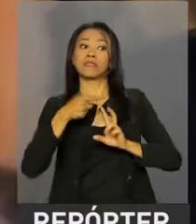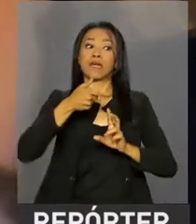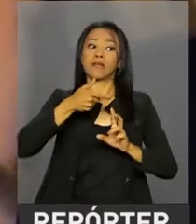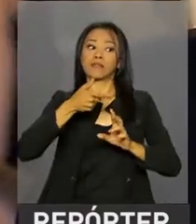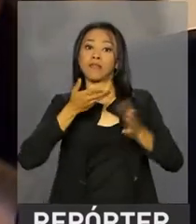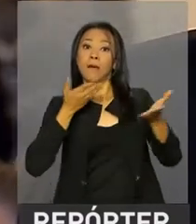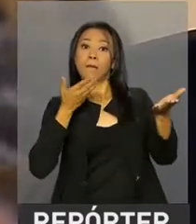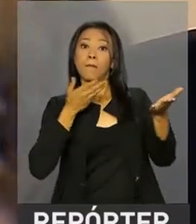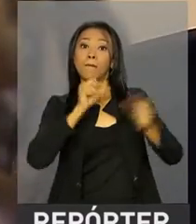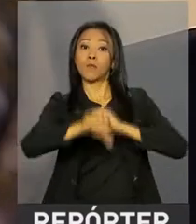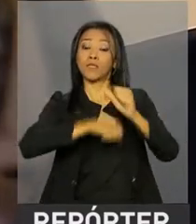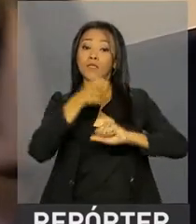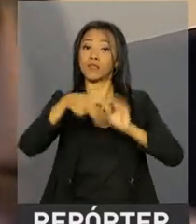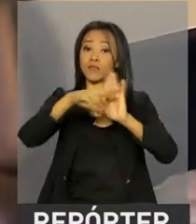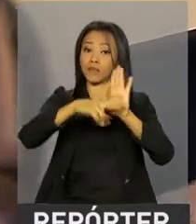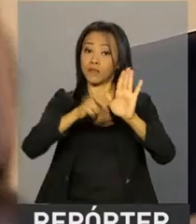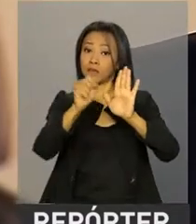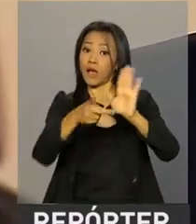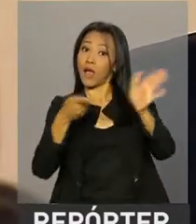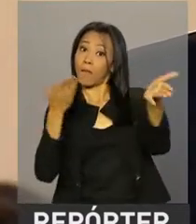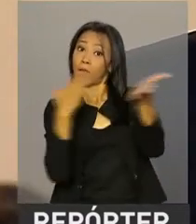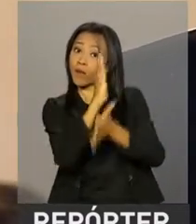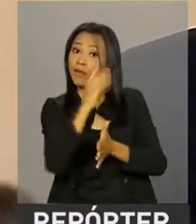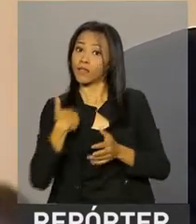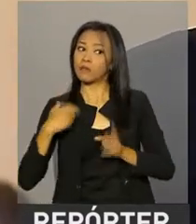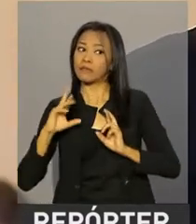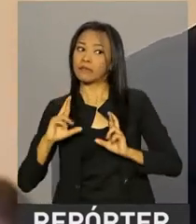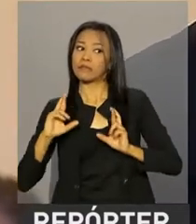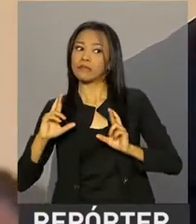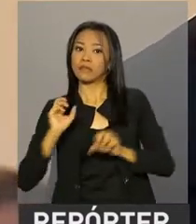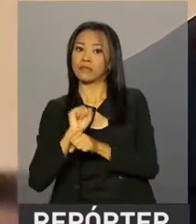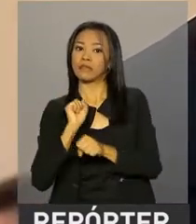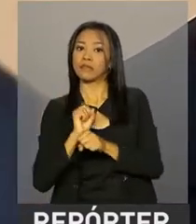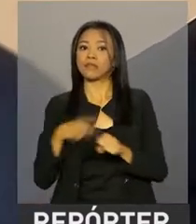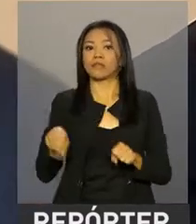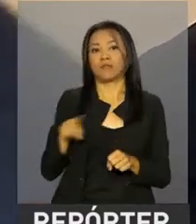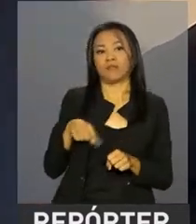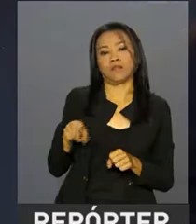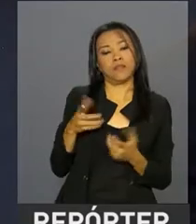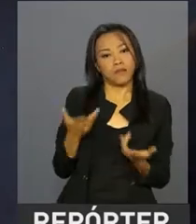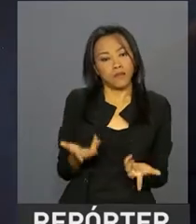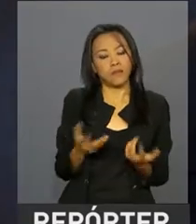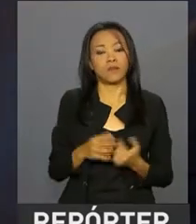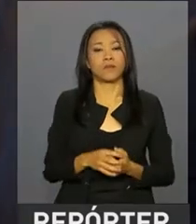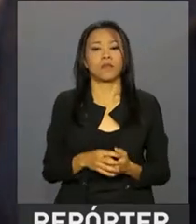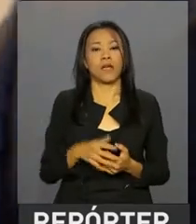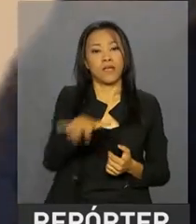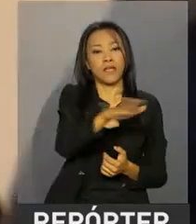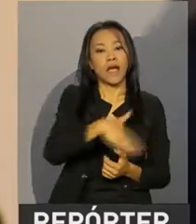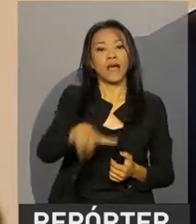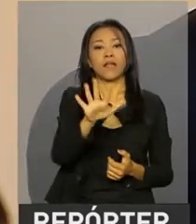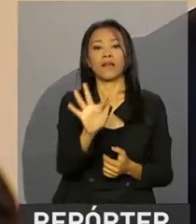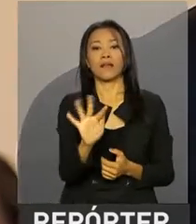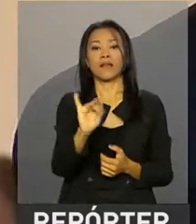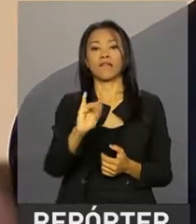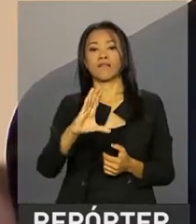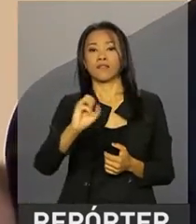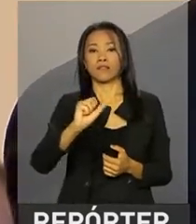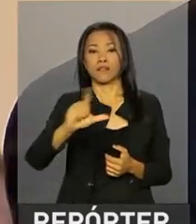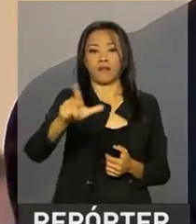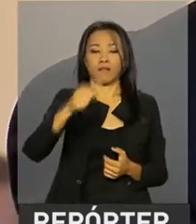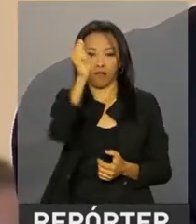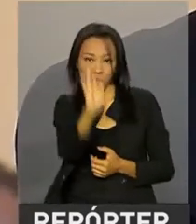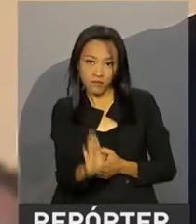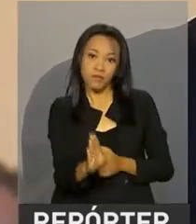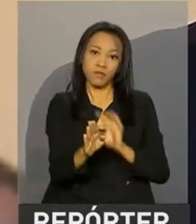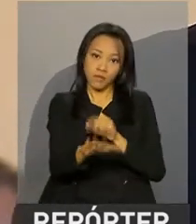aprovada. E que, portanto, a situação fiscal do Brasil vai